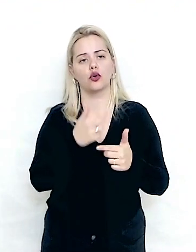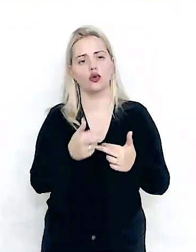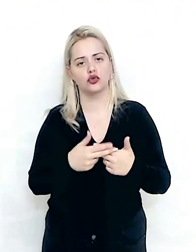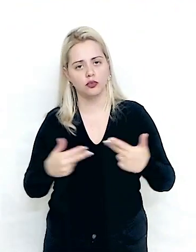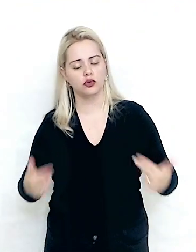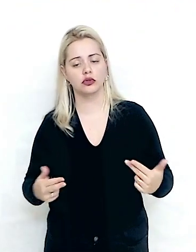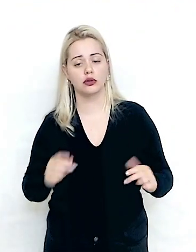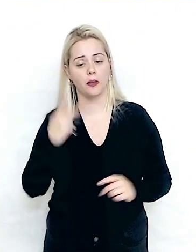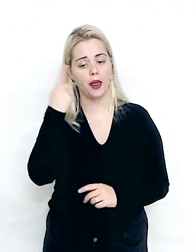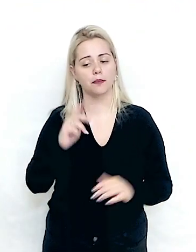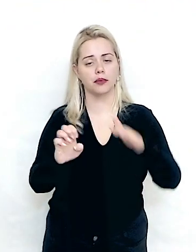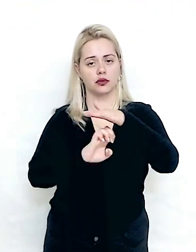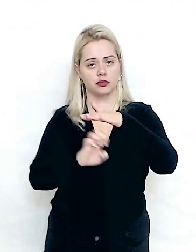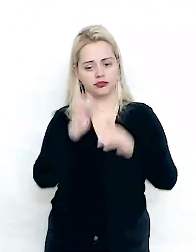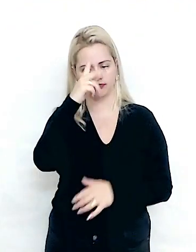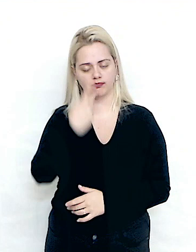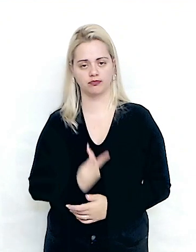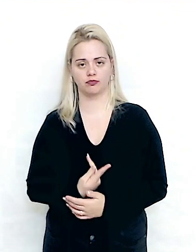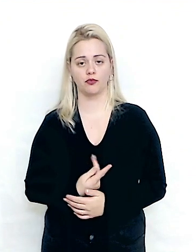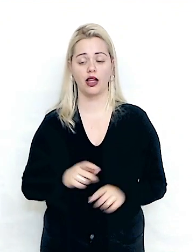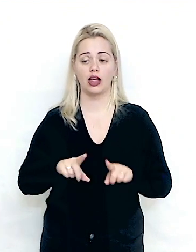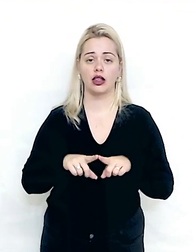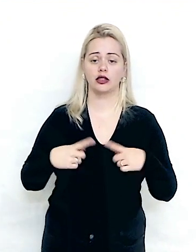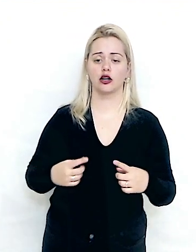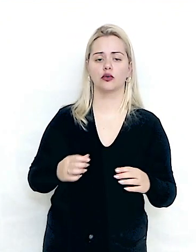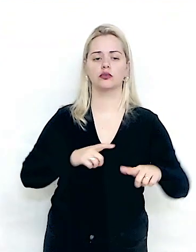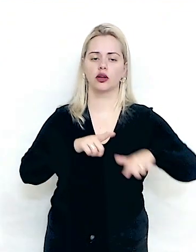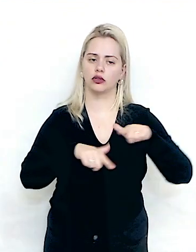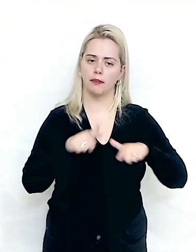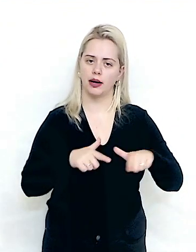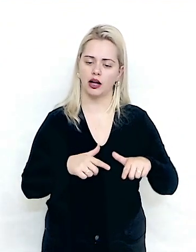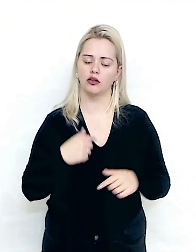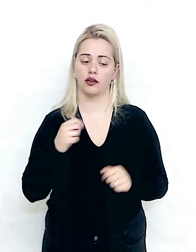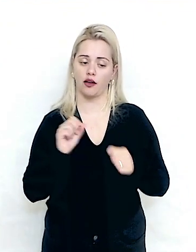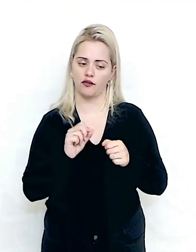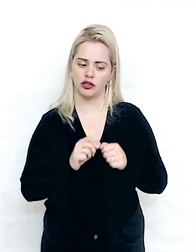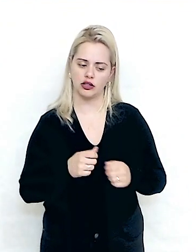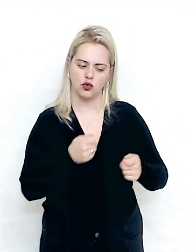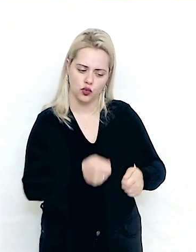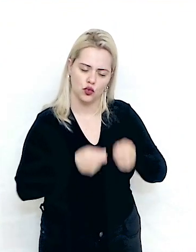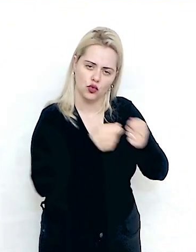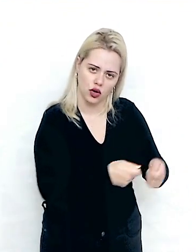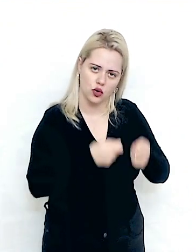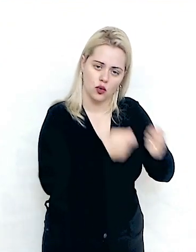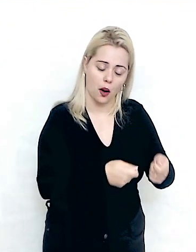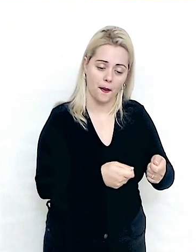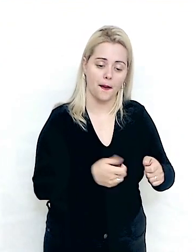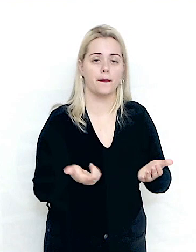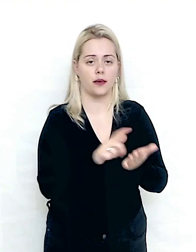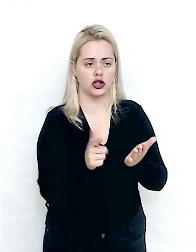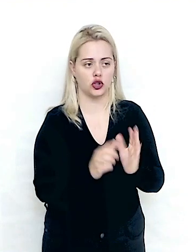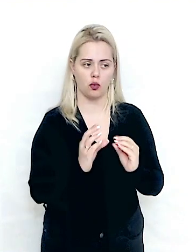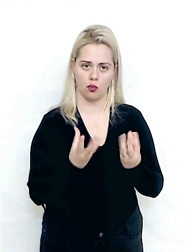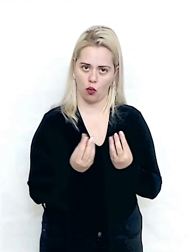setor privado brasileiro. Esse é um trabalho que a gente tem feito de maneira intensiva nos últimos tempos, com uma agenda bastante ampla,